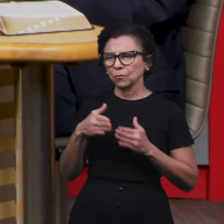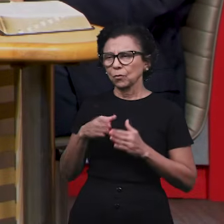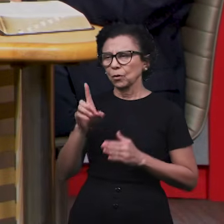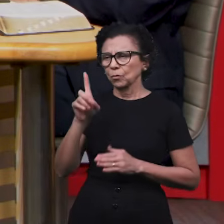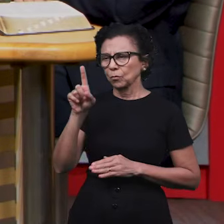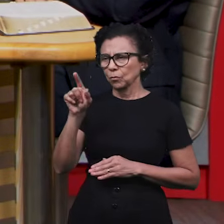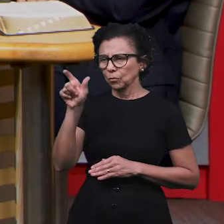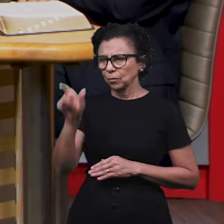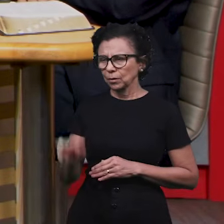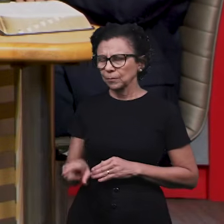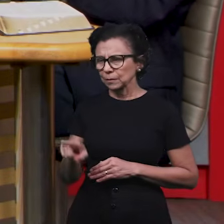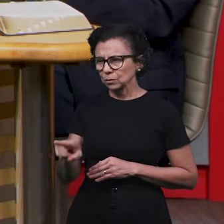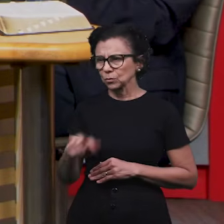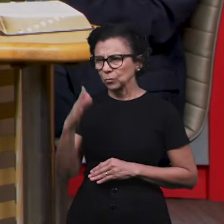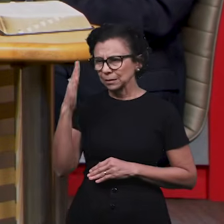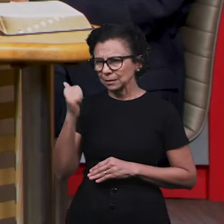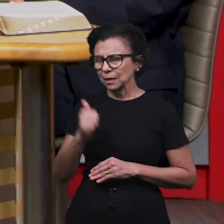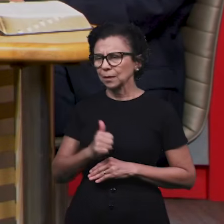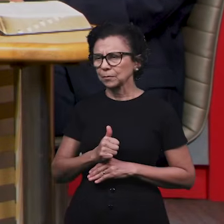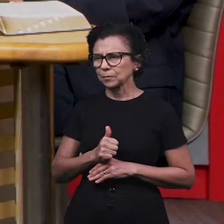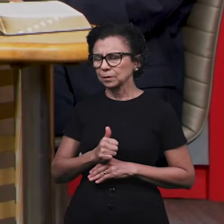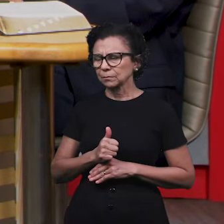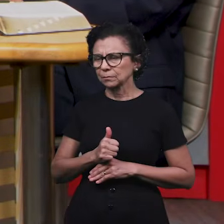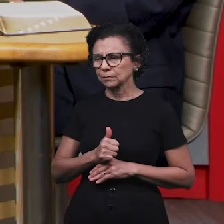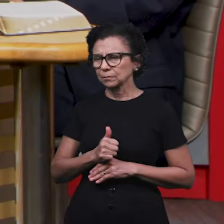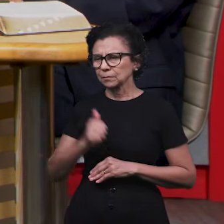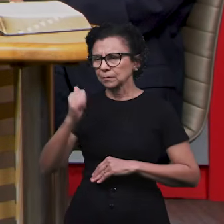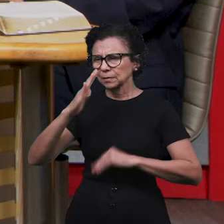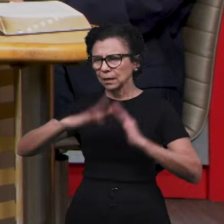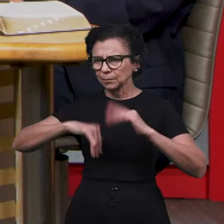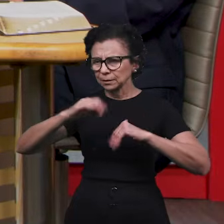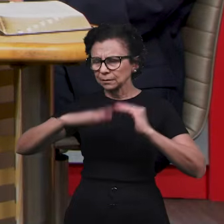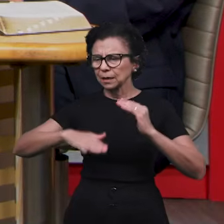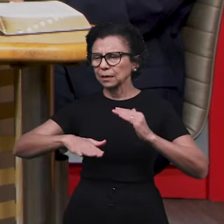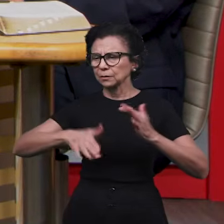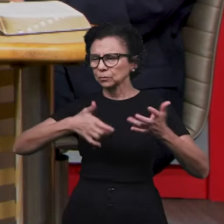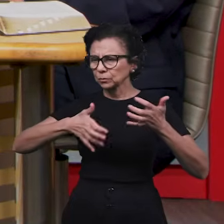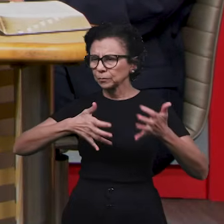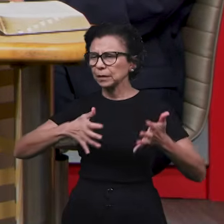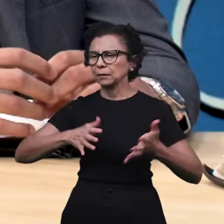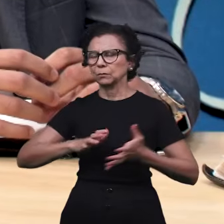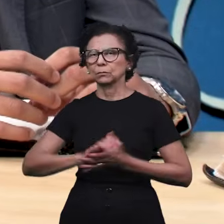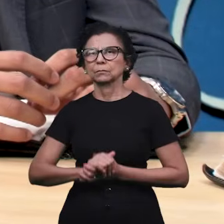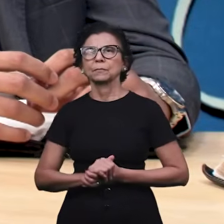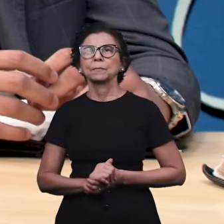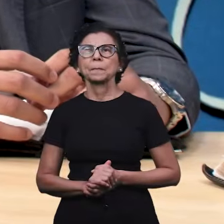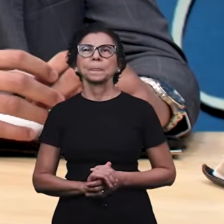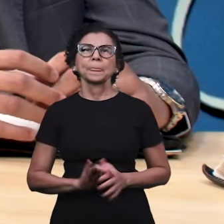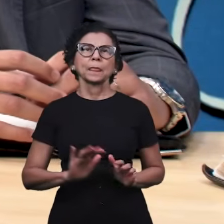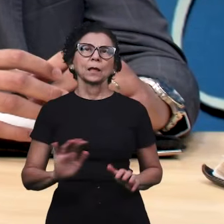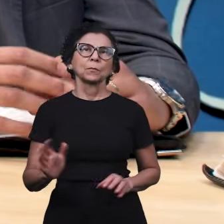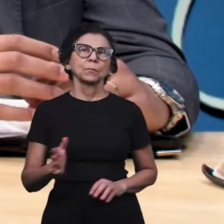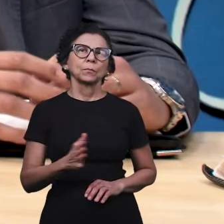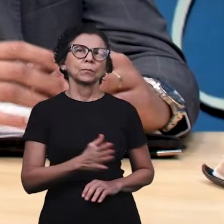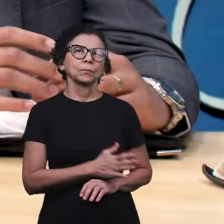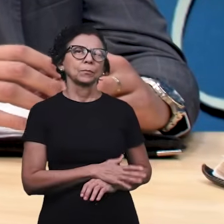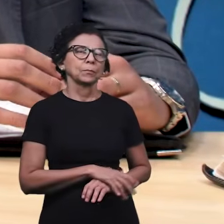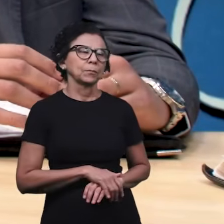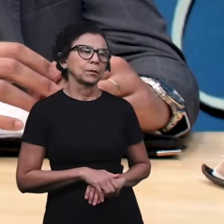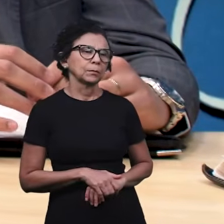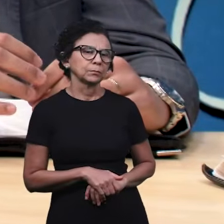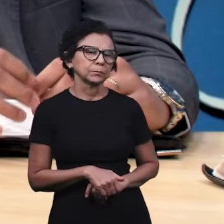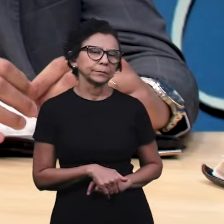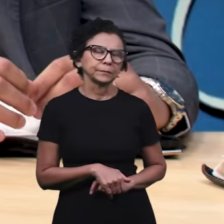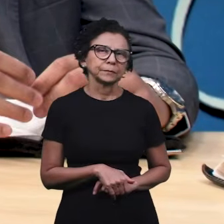instrumento ou não está identificado com nenhum? O que você diria? Em um primeiro lugar, os instrumentos, eles, em hipótese